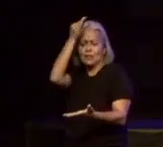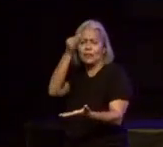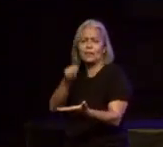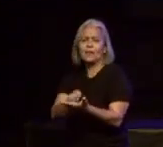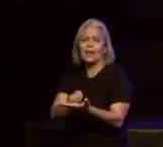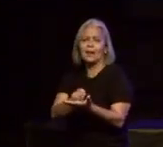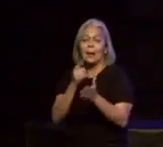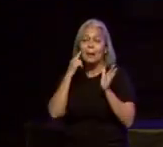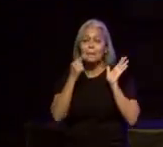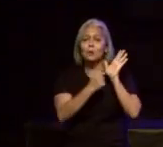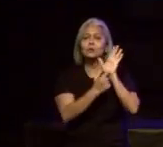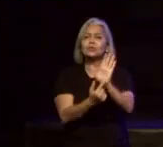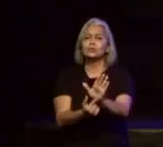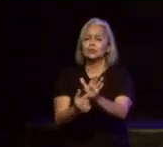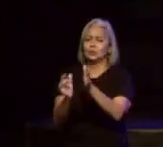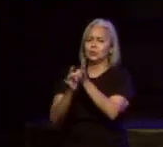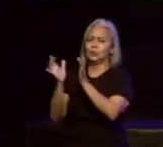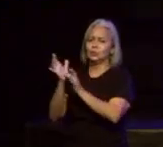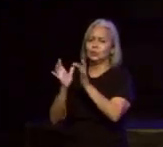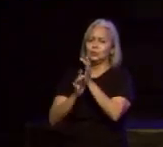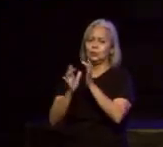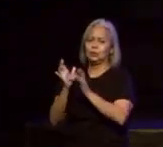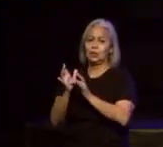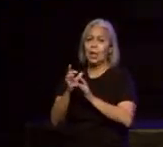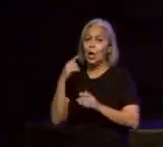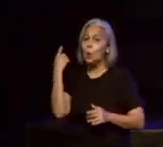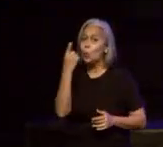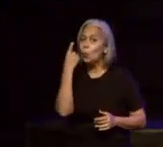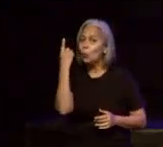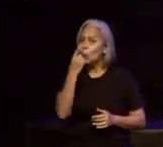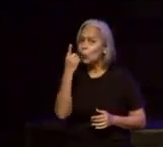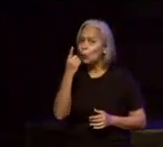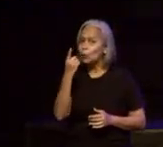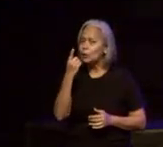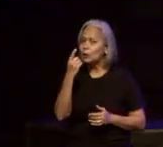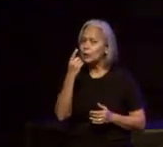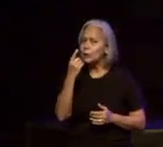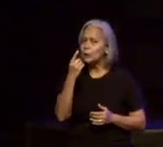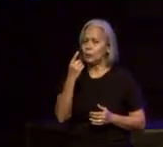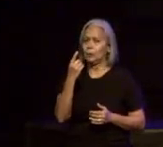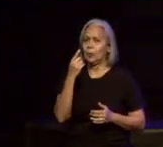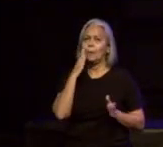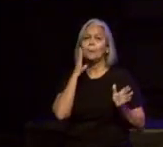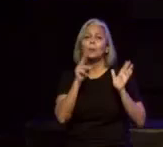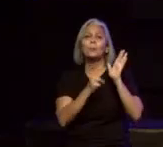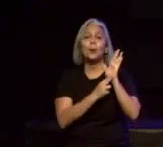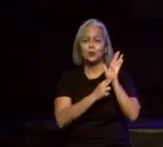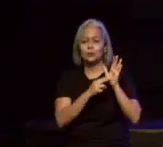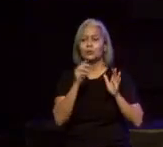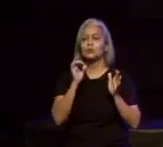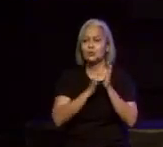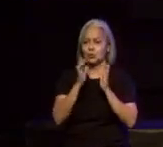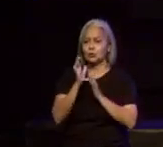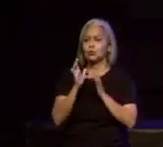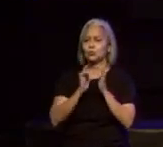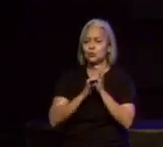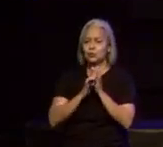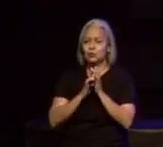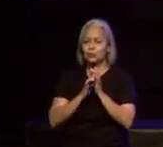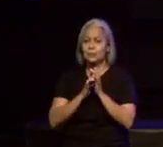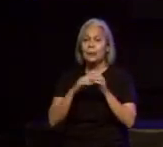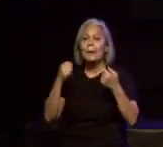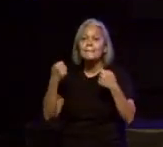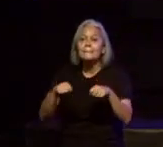Jesus. E esse não, Jesus não tem um plano B, esse é o único plano, é o plano A, para como edificar a sua igreja e como as pessoas